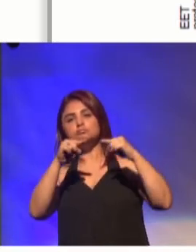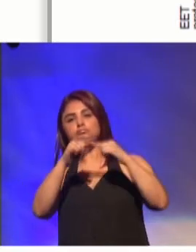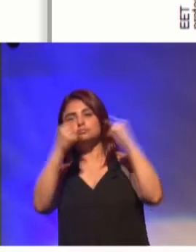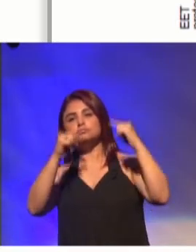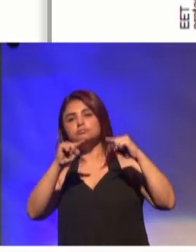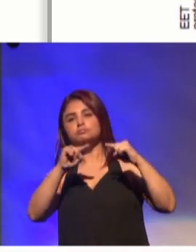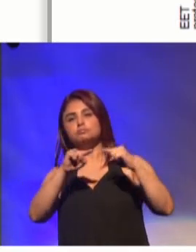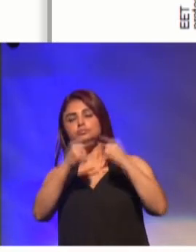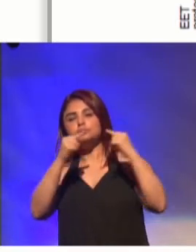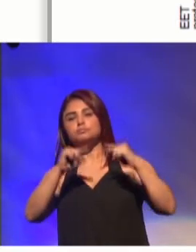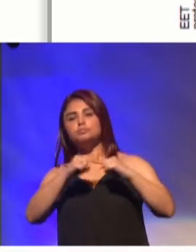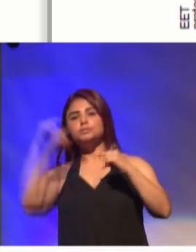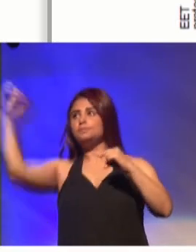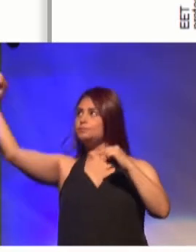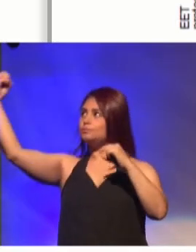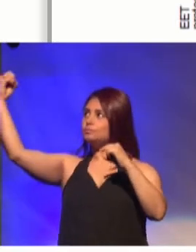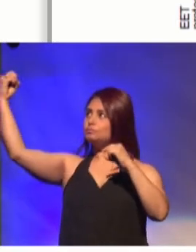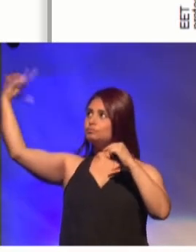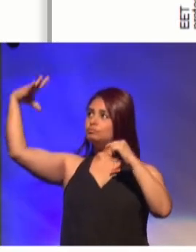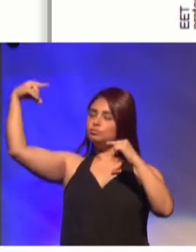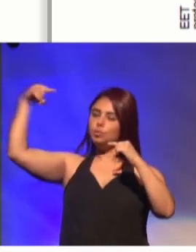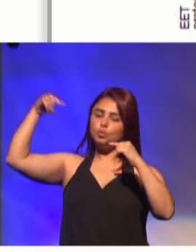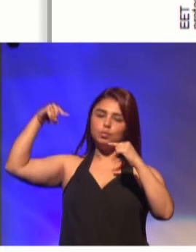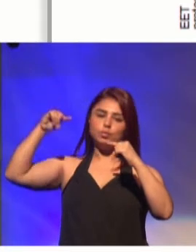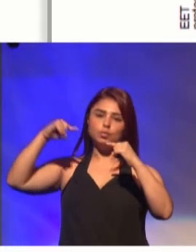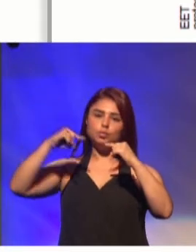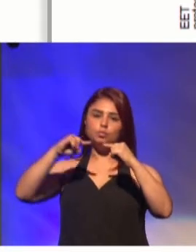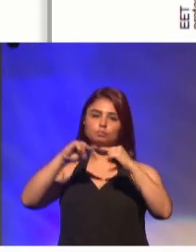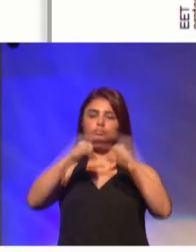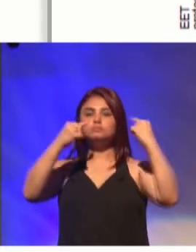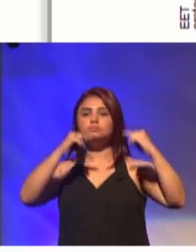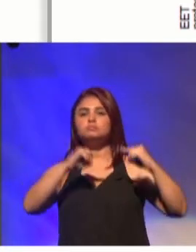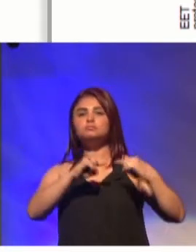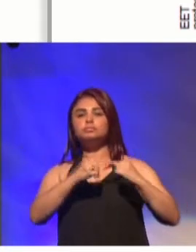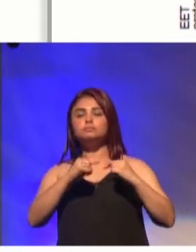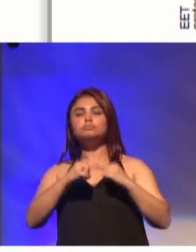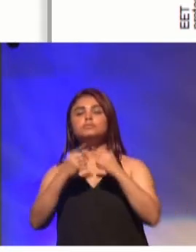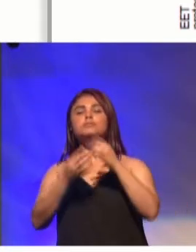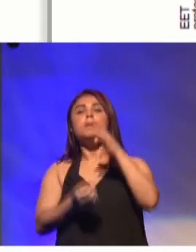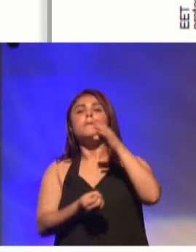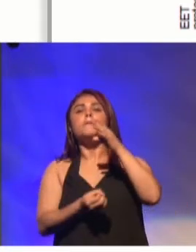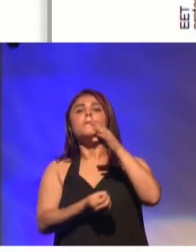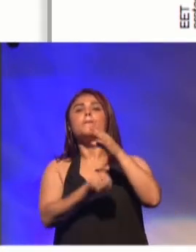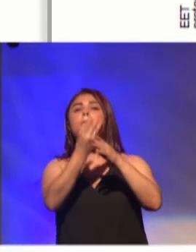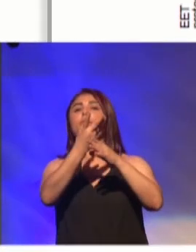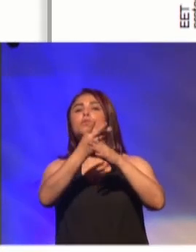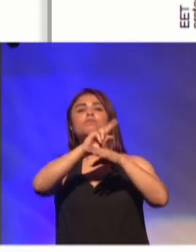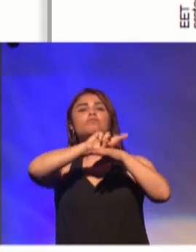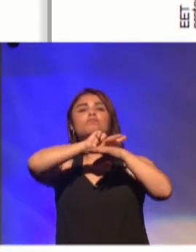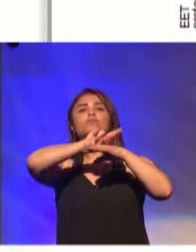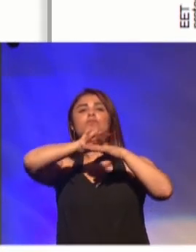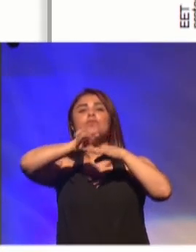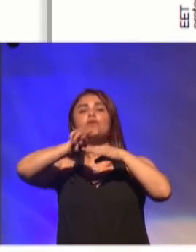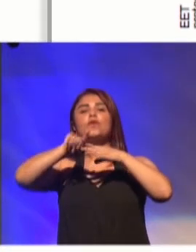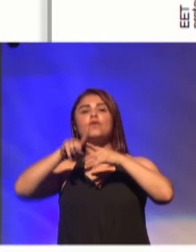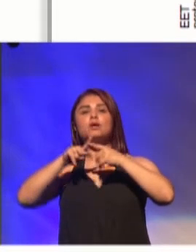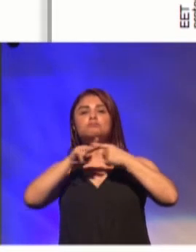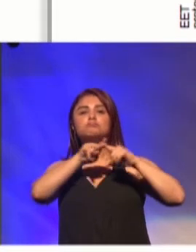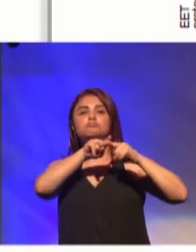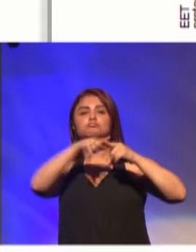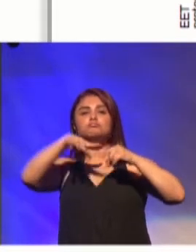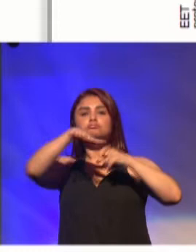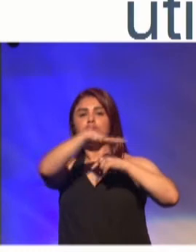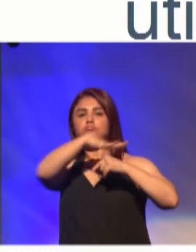ativados pela luz. A luz pode produzir a ativação de vários mecanismos envolvidos